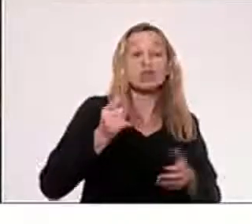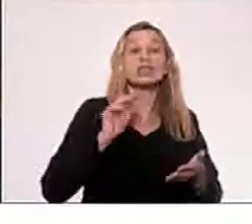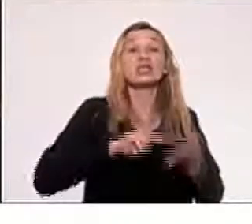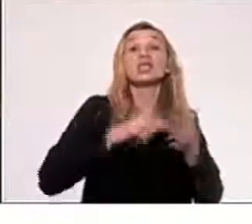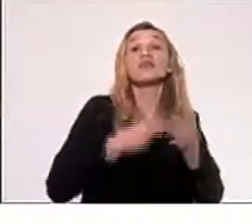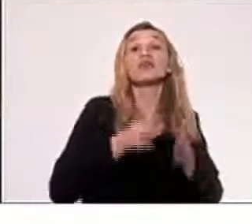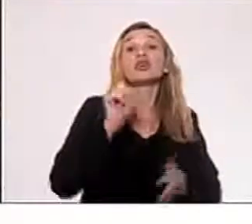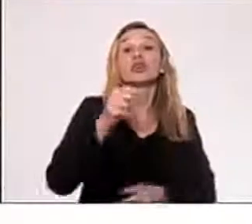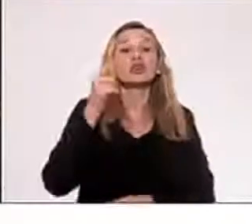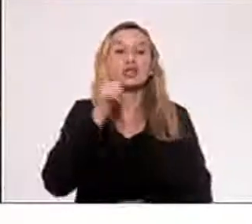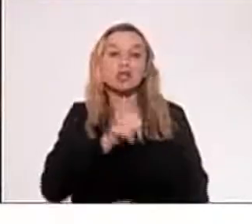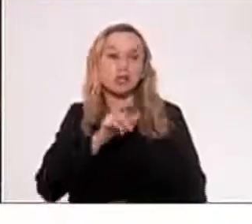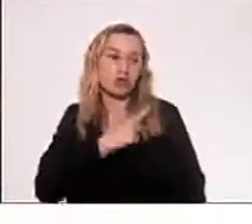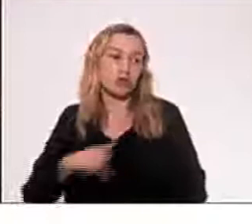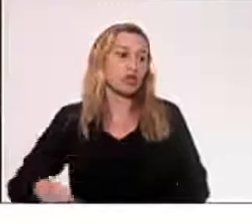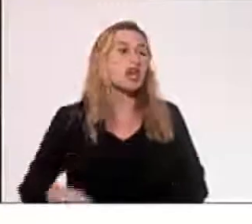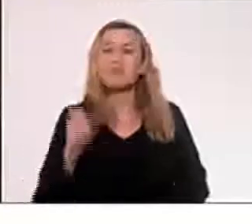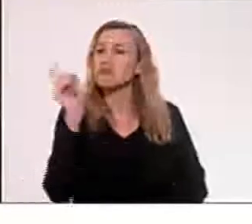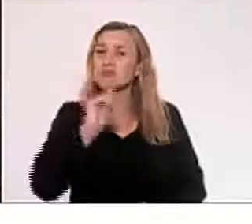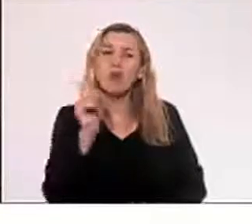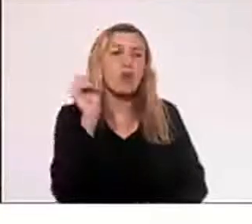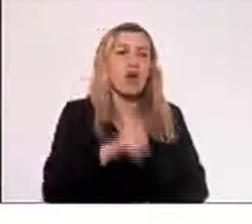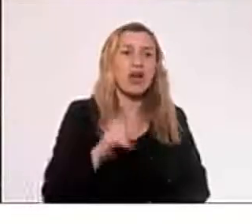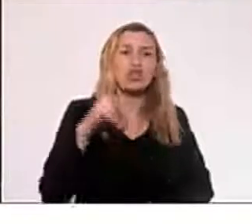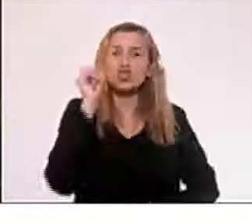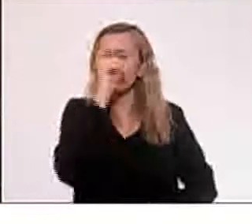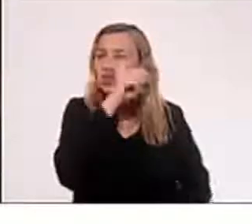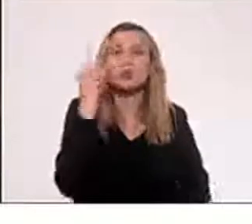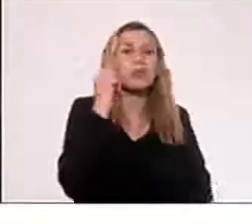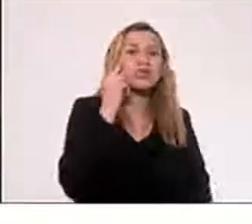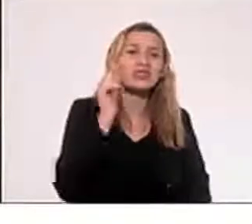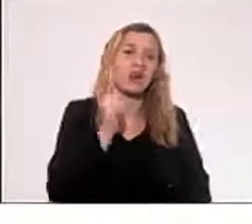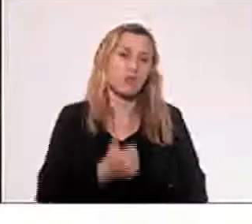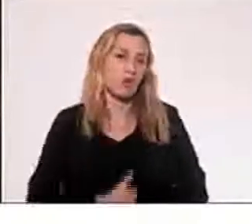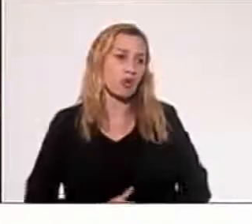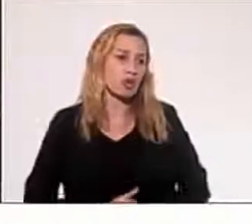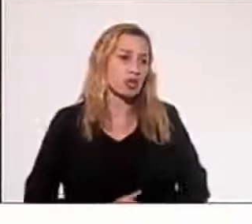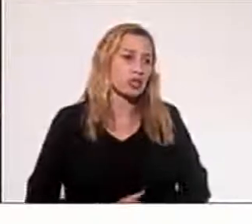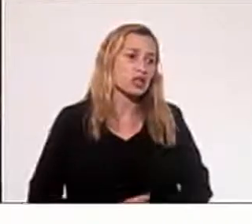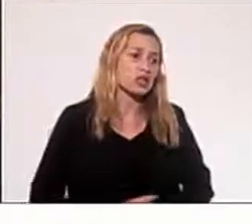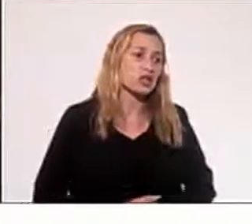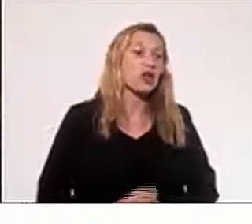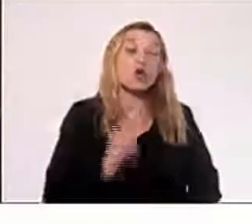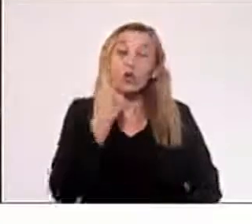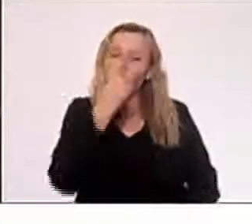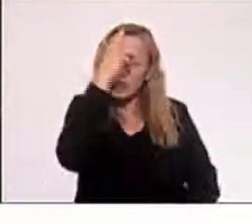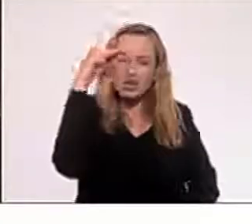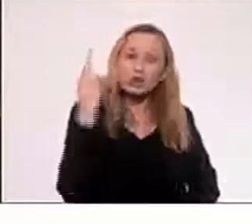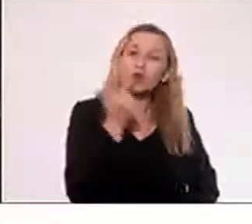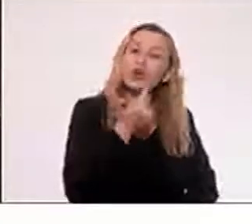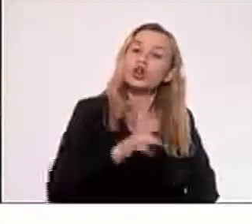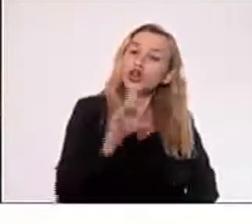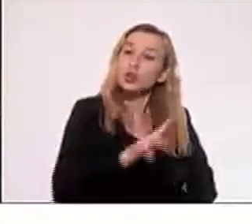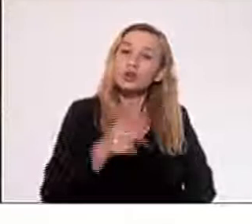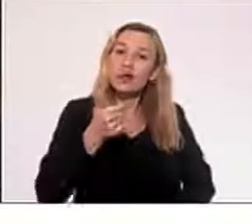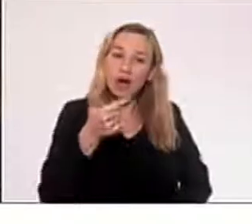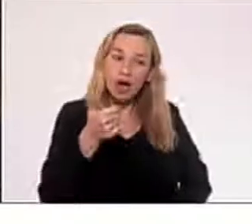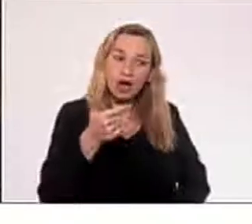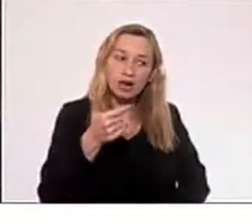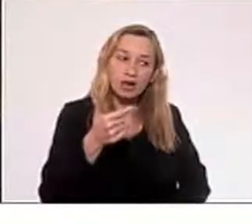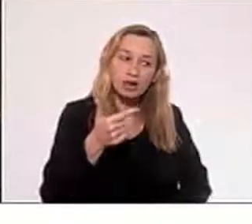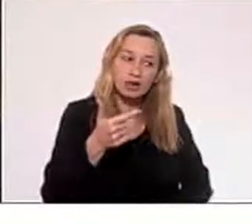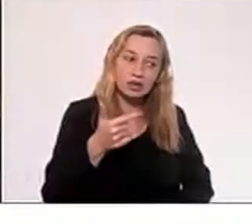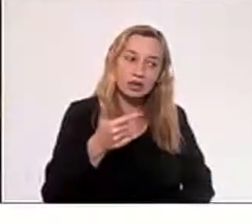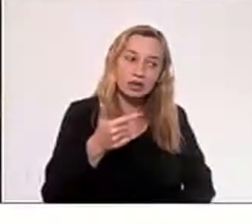senhora presidenta, não é difícil pensar um pouco nisso. Significa que uma pessoa armada, ela tem